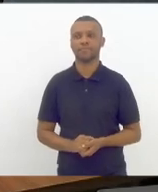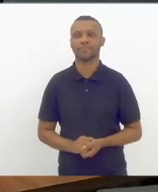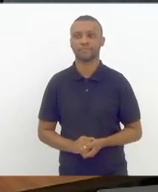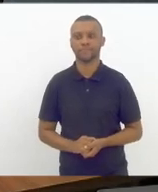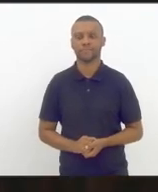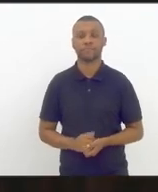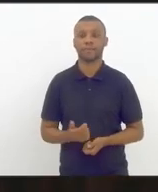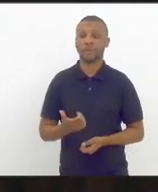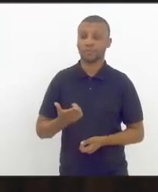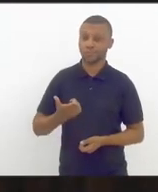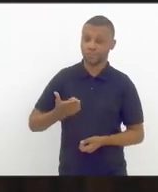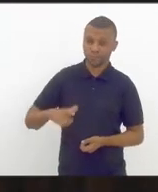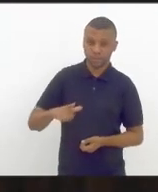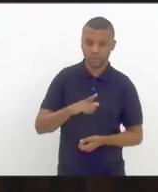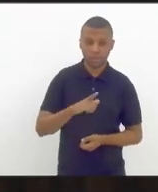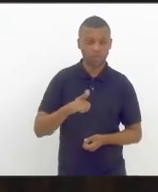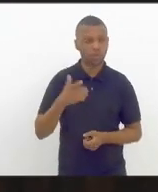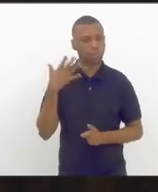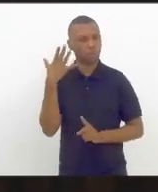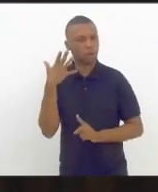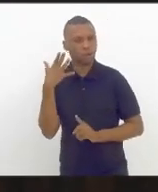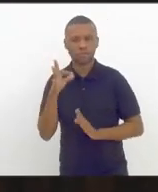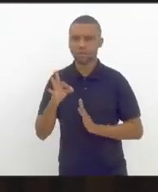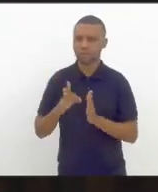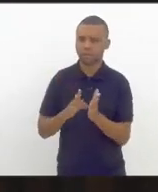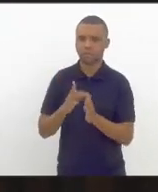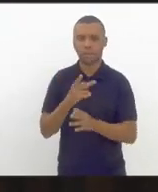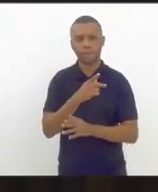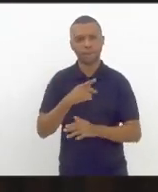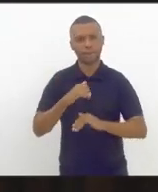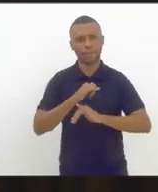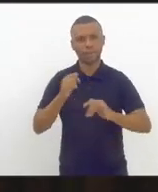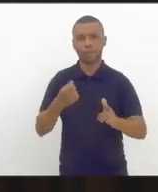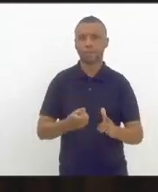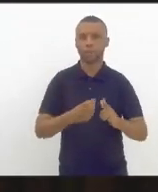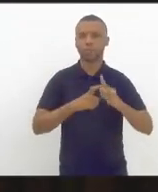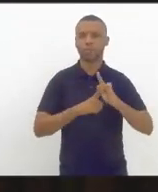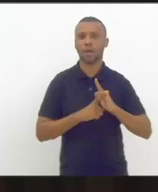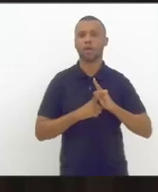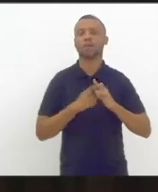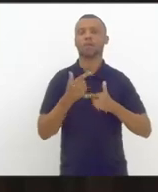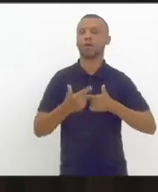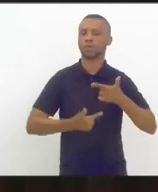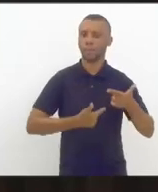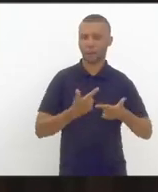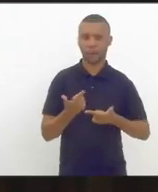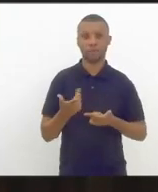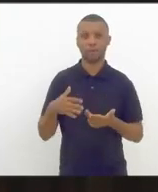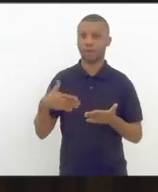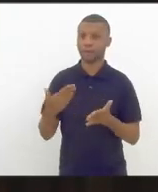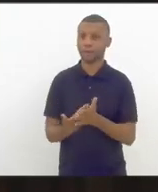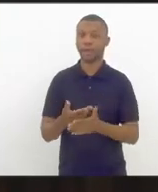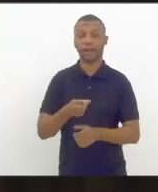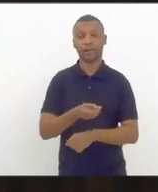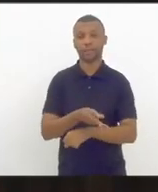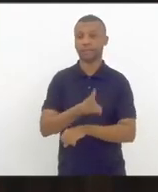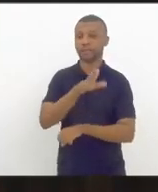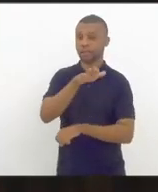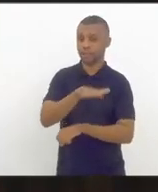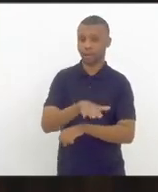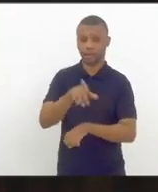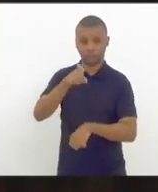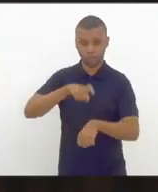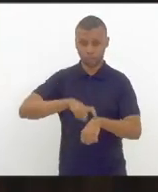não havendo mais oradores escritos à presidência suspensa os trabalhos da sessão até às 15 horas quando